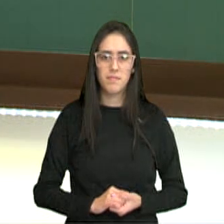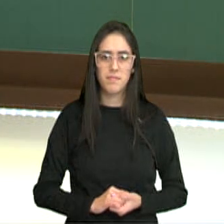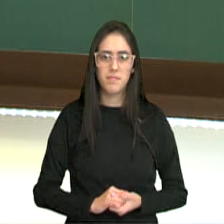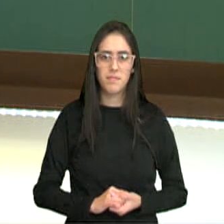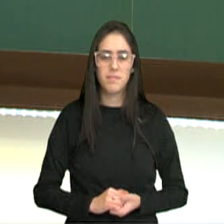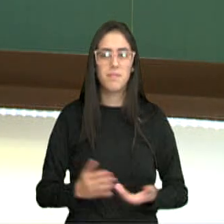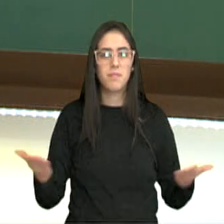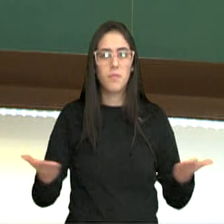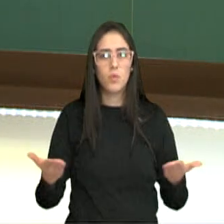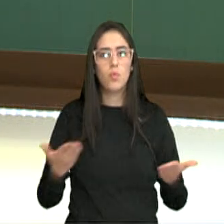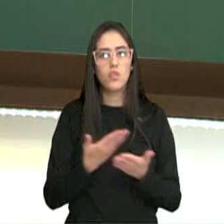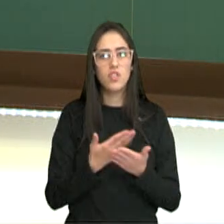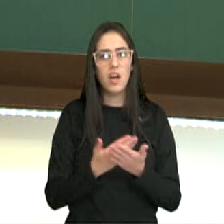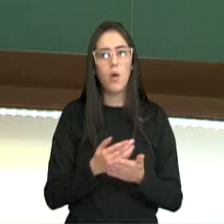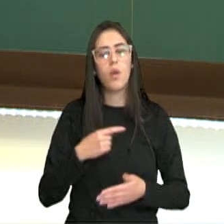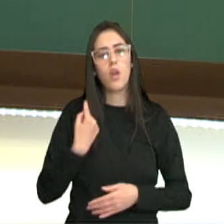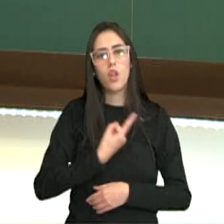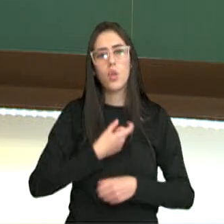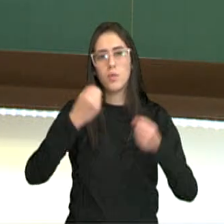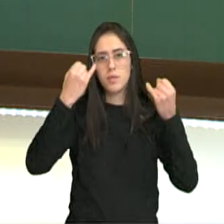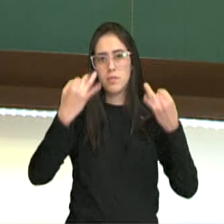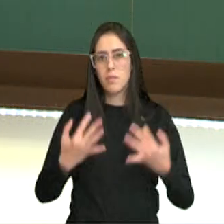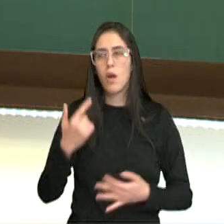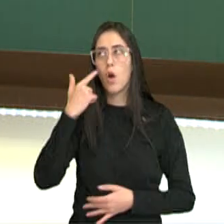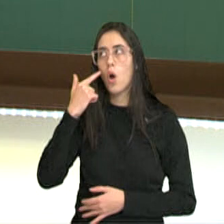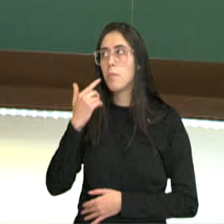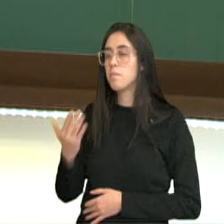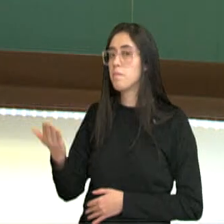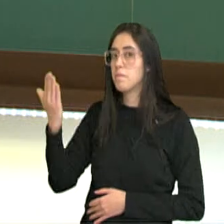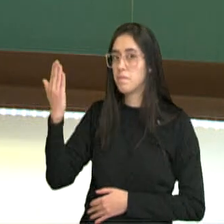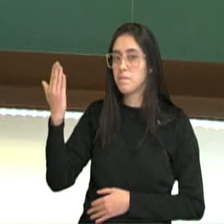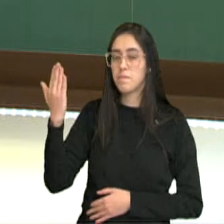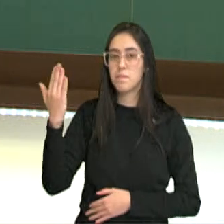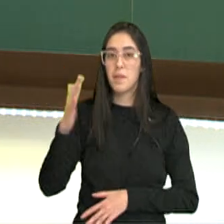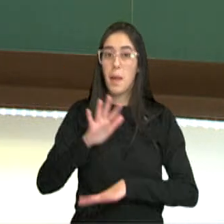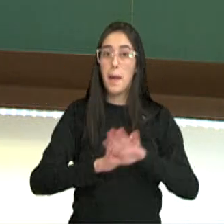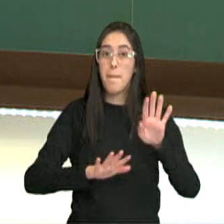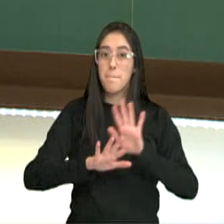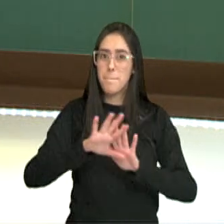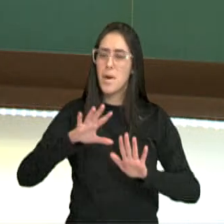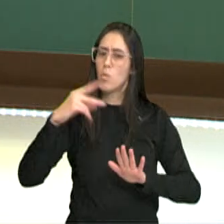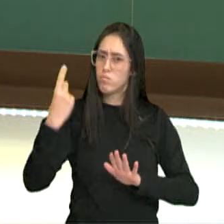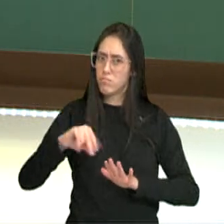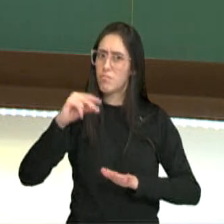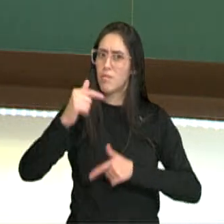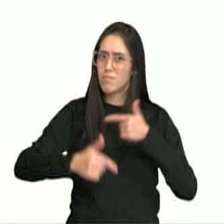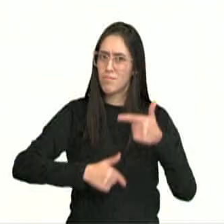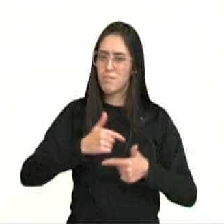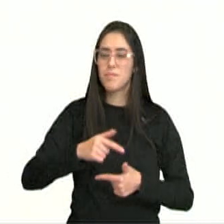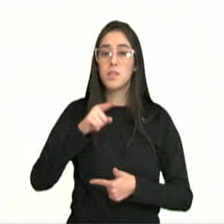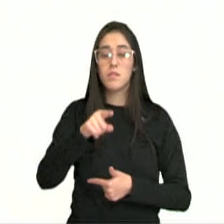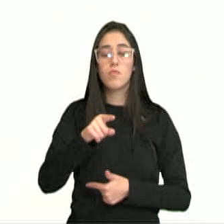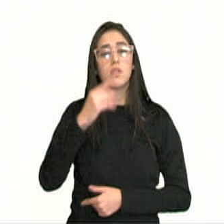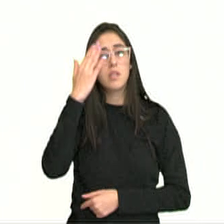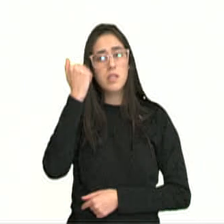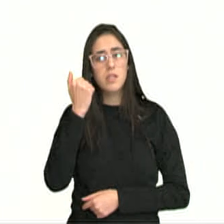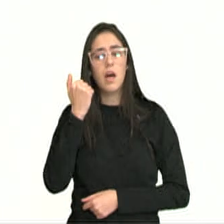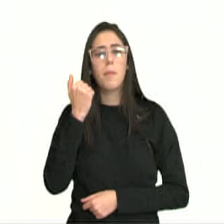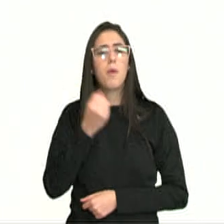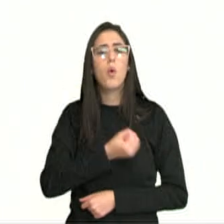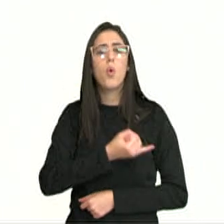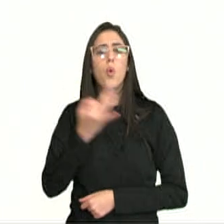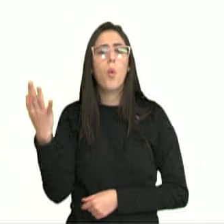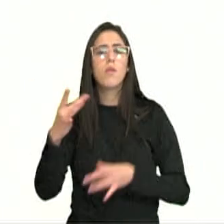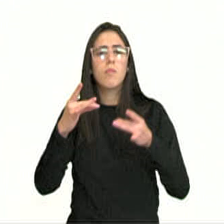Na aula de hoje, a gente tem um mão na massa para vocês. Olha só, construindo a casa periódica. Você faz ideia de quantos